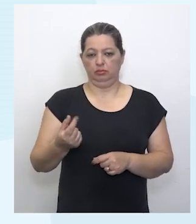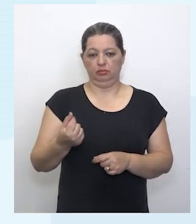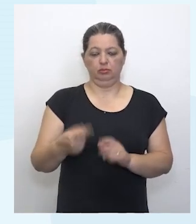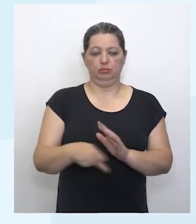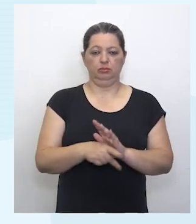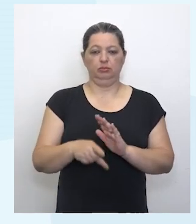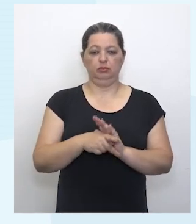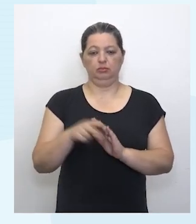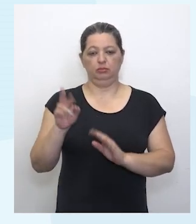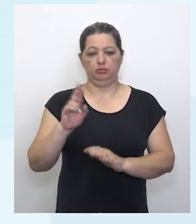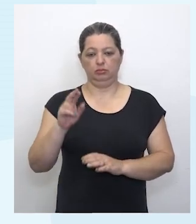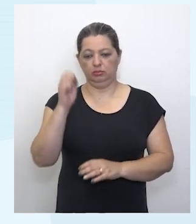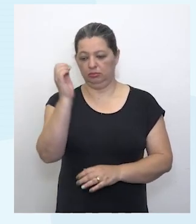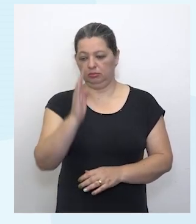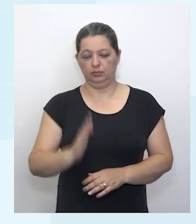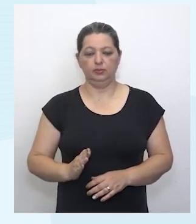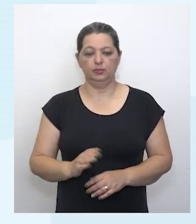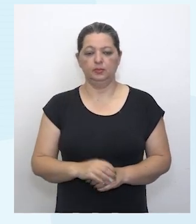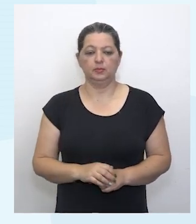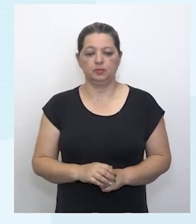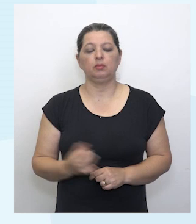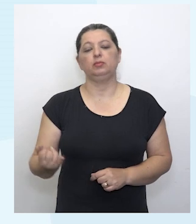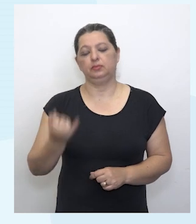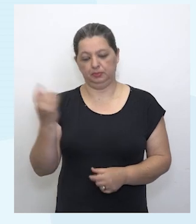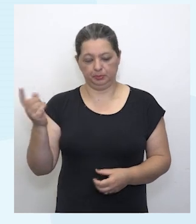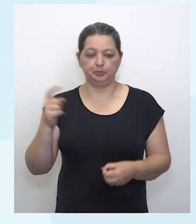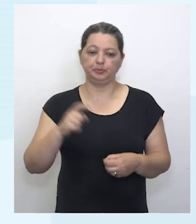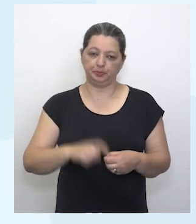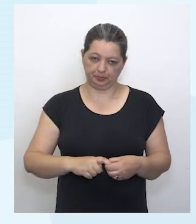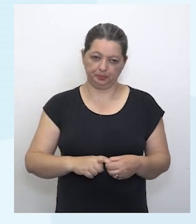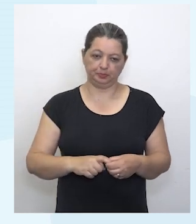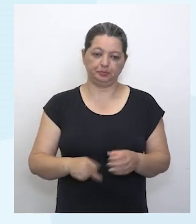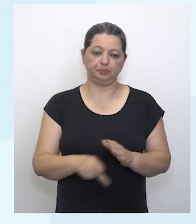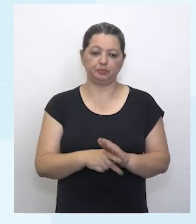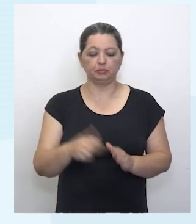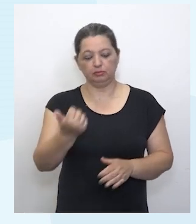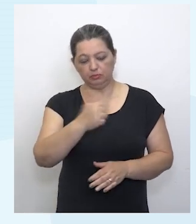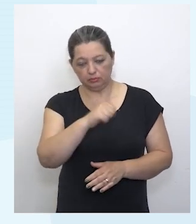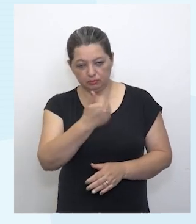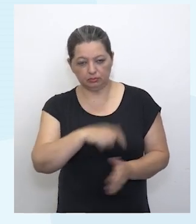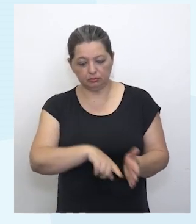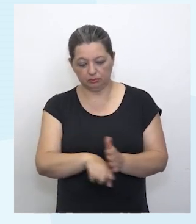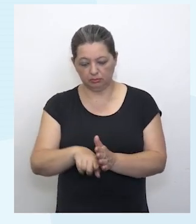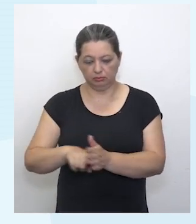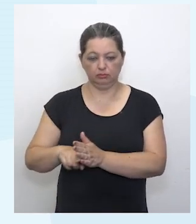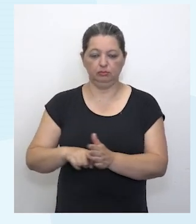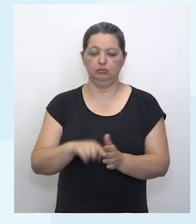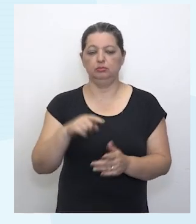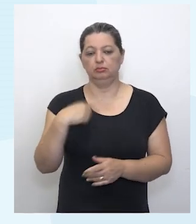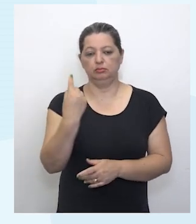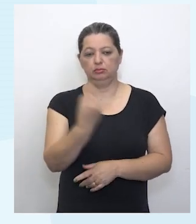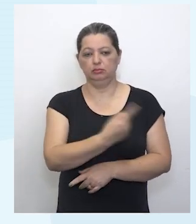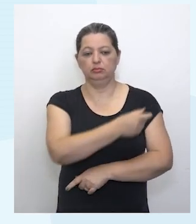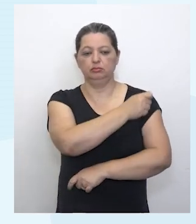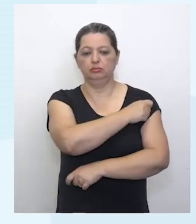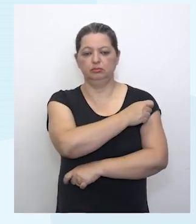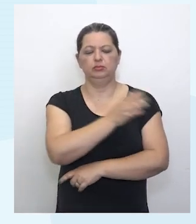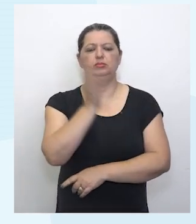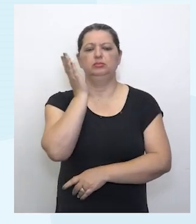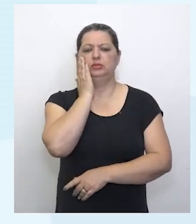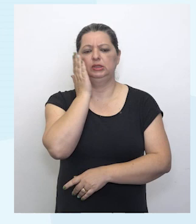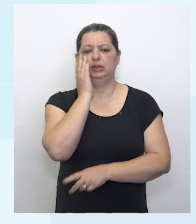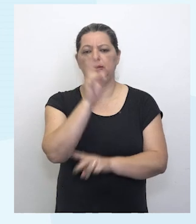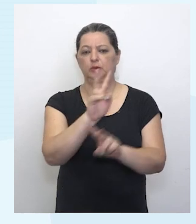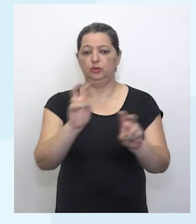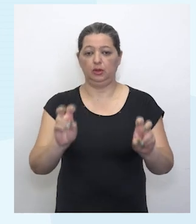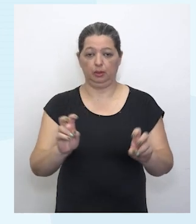ele é importante que nós retomarmos, por meio de uma avaliação diagnóstica, o que os nossos estudantes já sabem sobre o